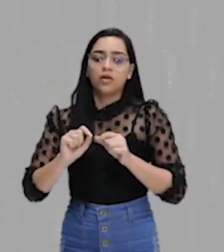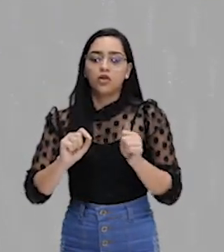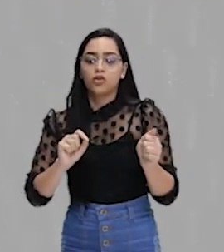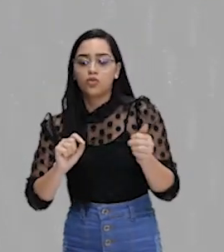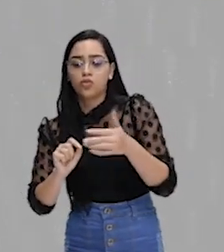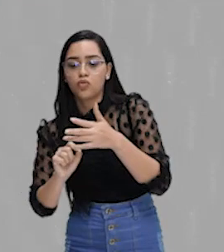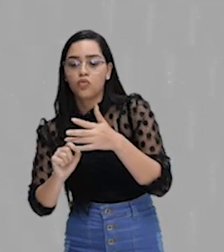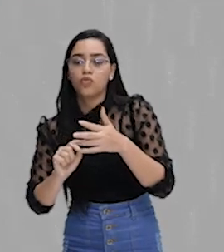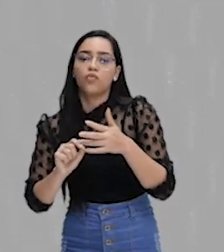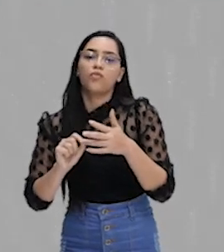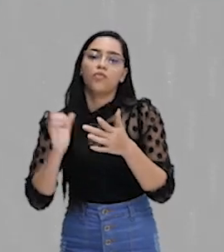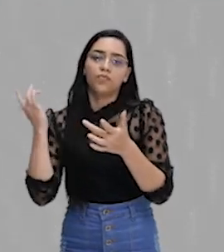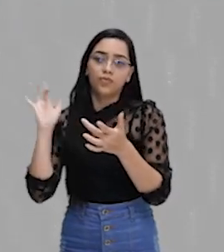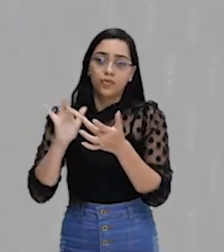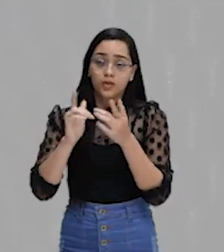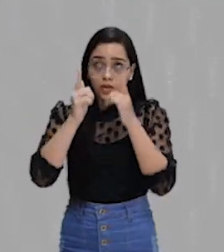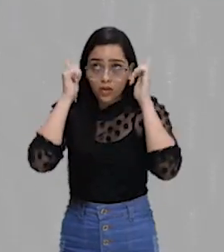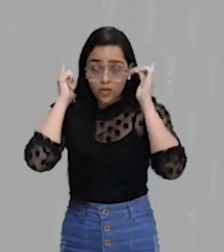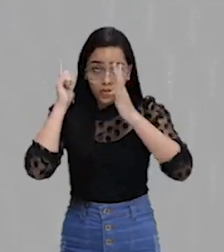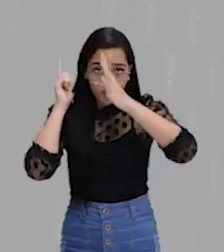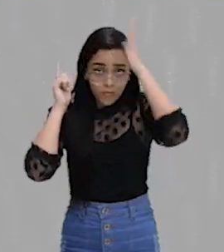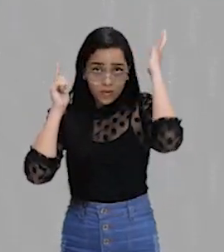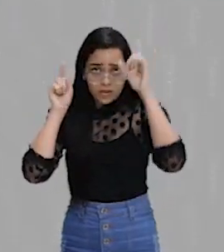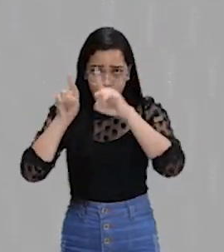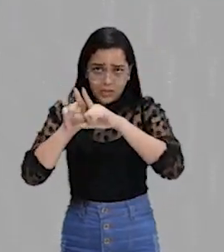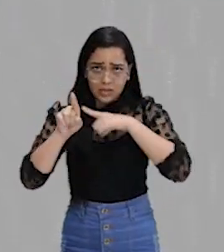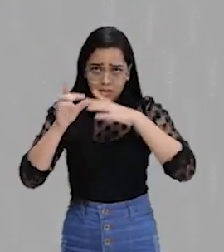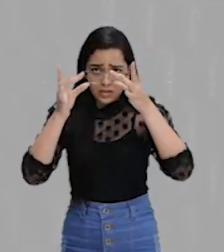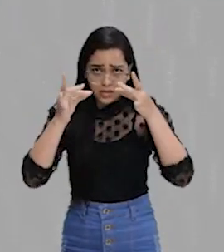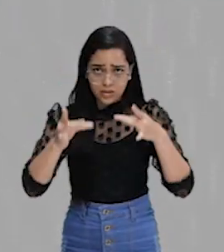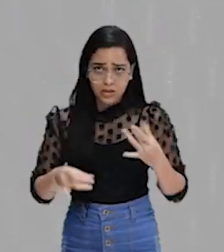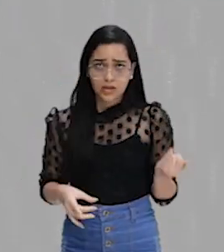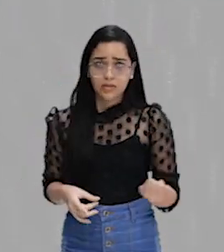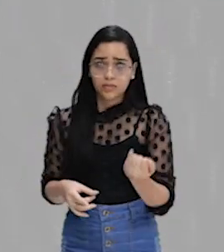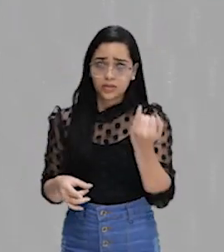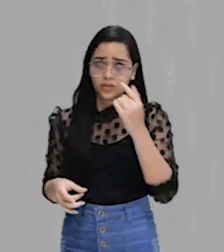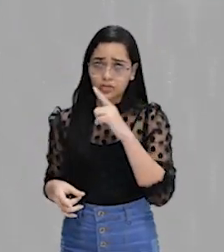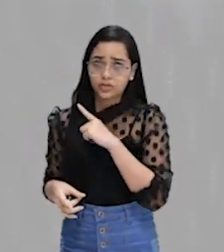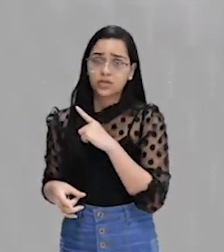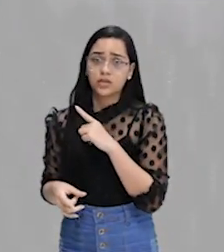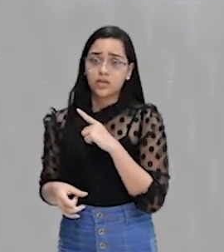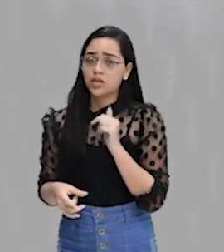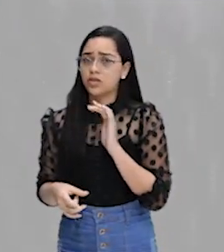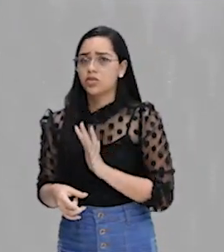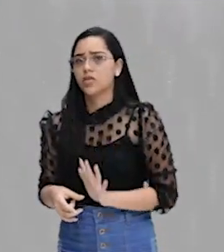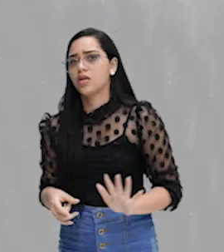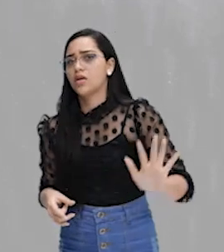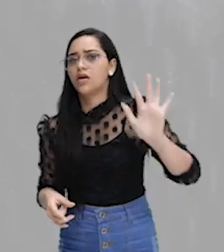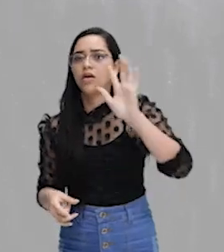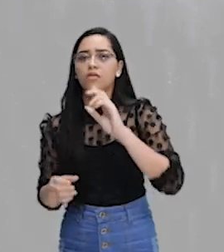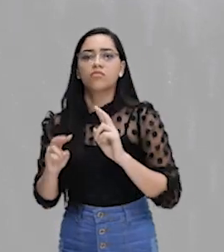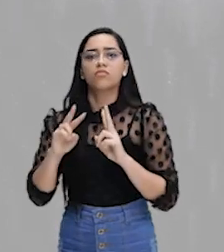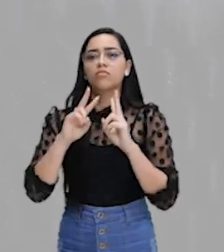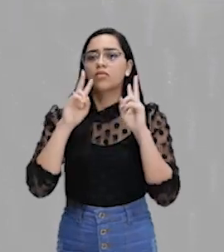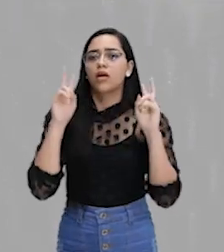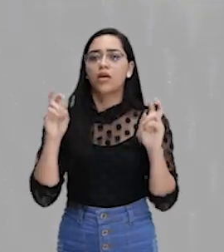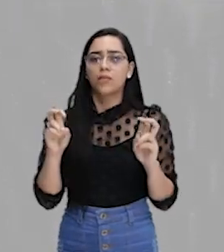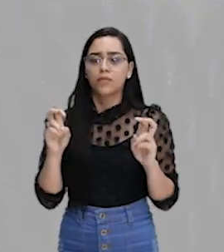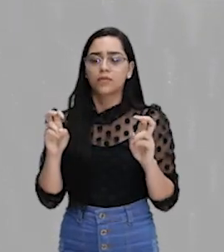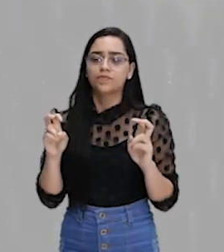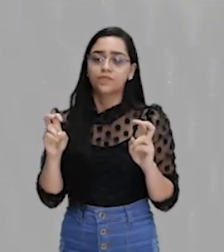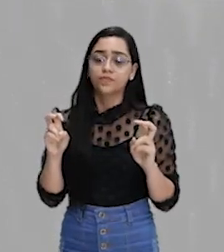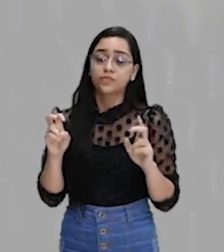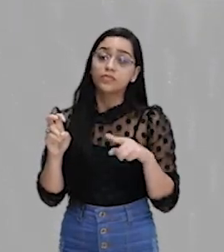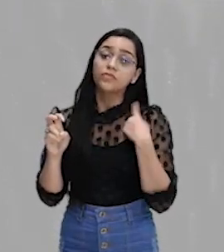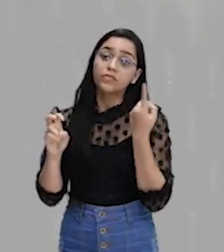do clássico greco-romano. Um outro detalhe importante nessas considerações gerais sobre o renascimento cultural